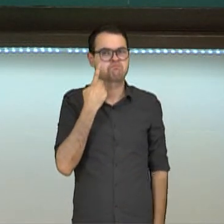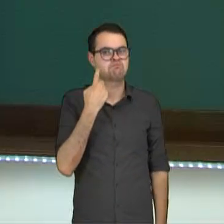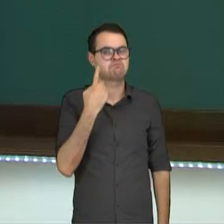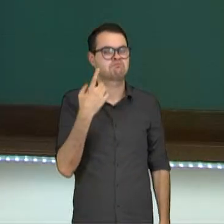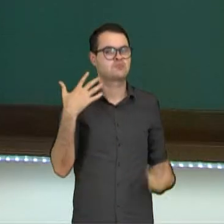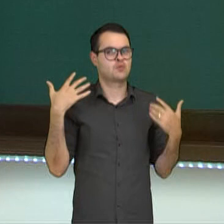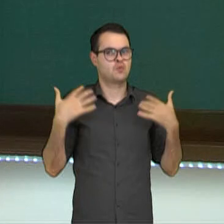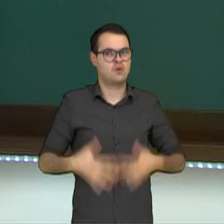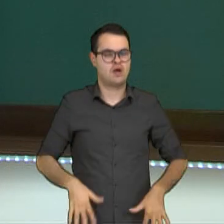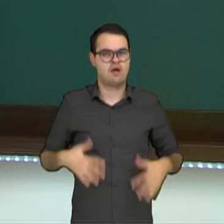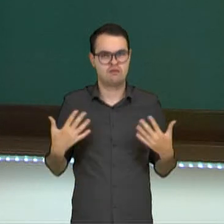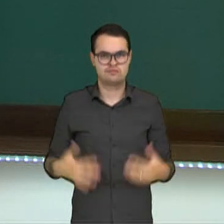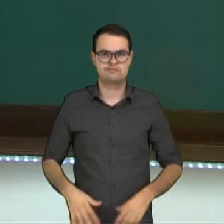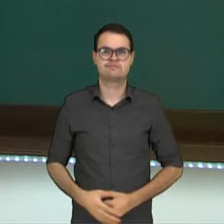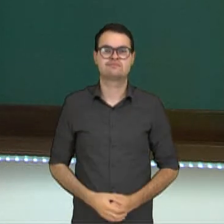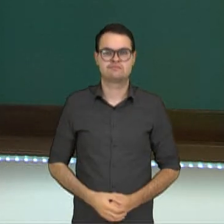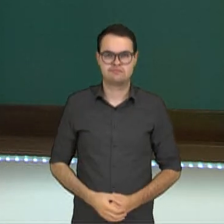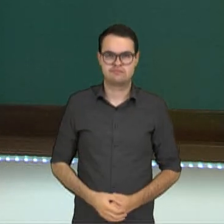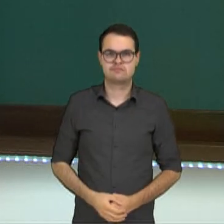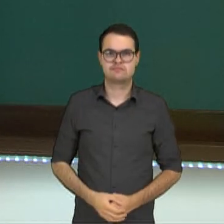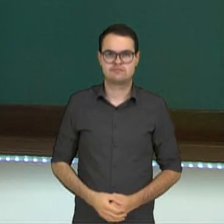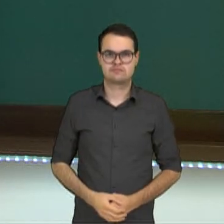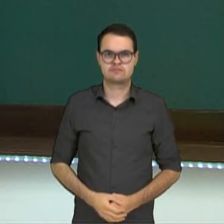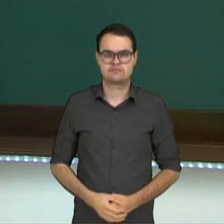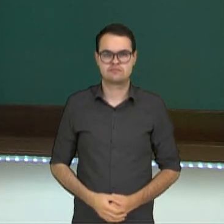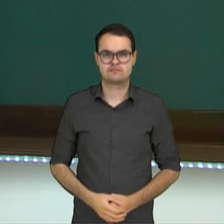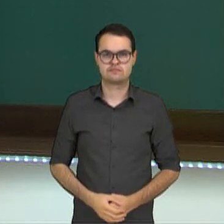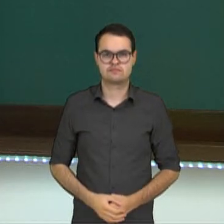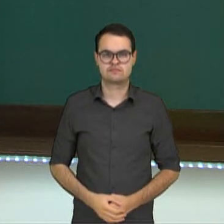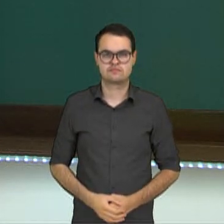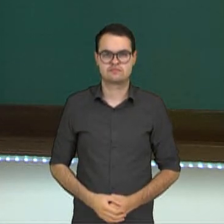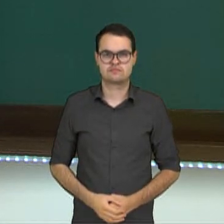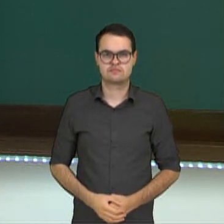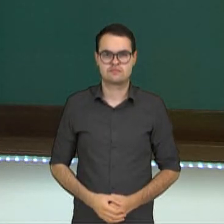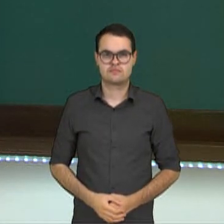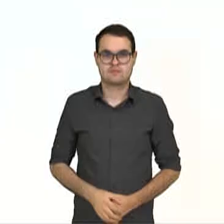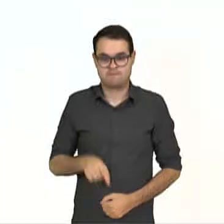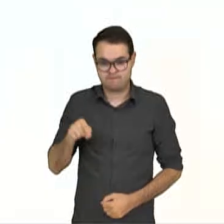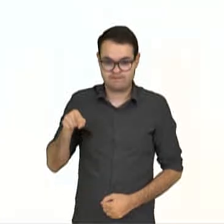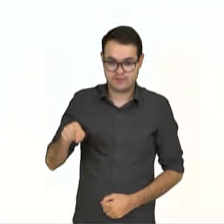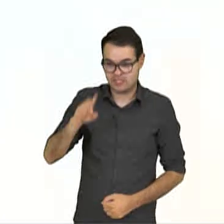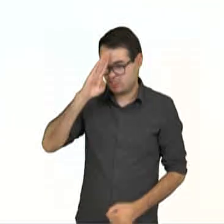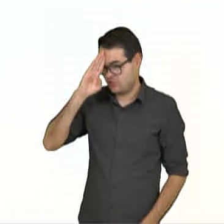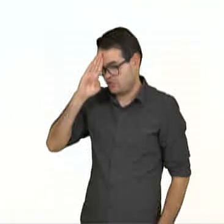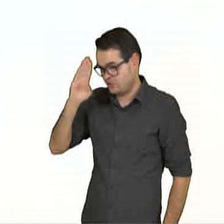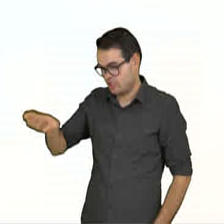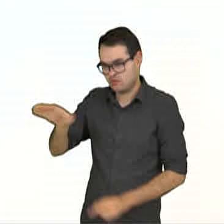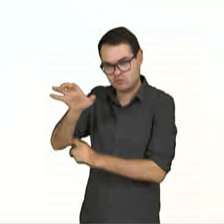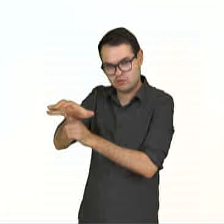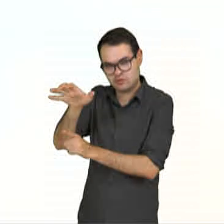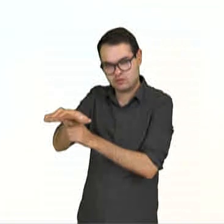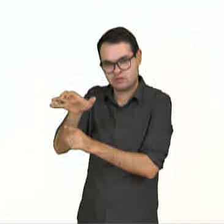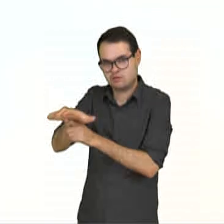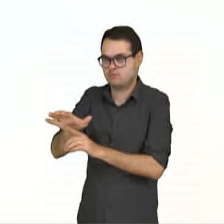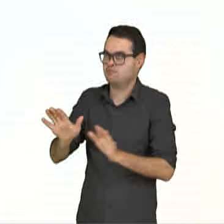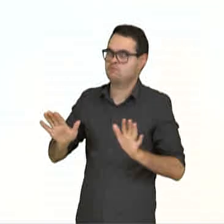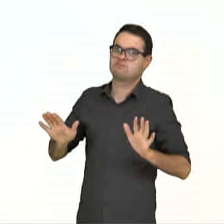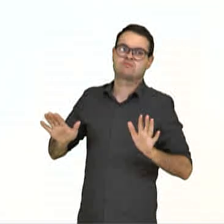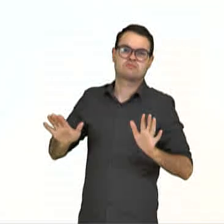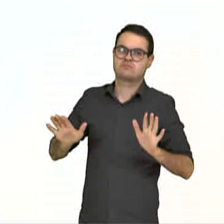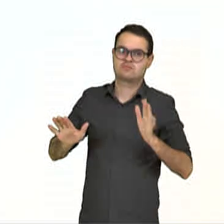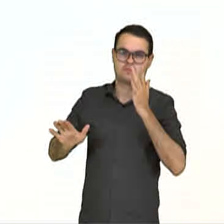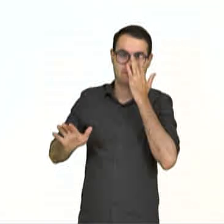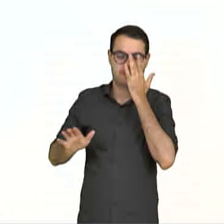gente. Olha só, não tendo nenhum poder de intervenção direta nas questões por ela discutidas,